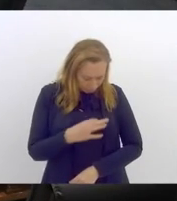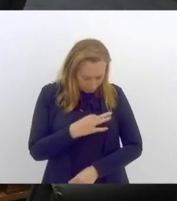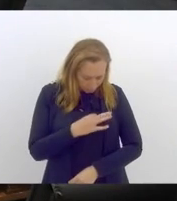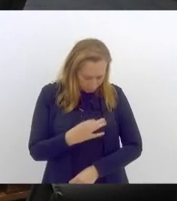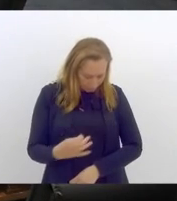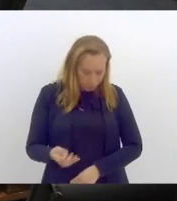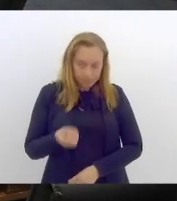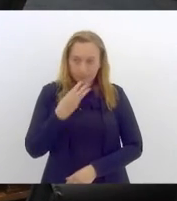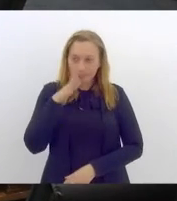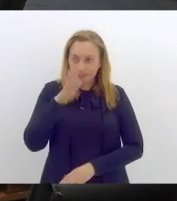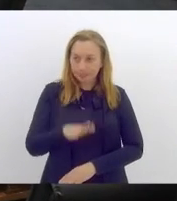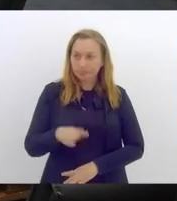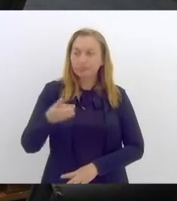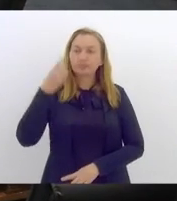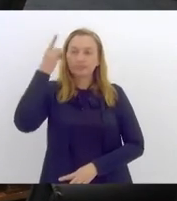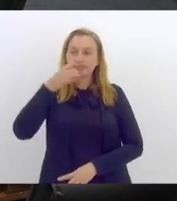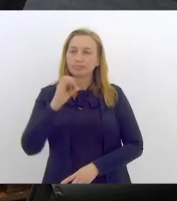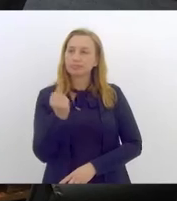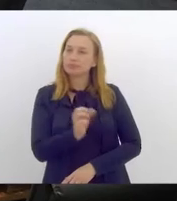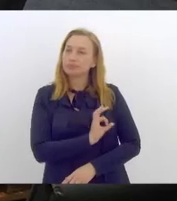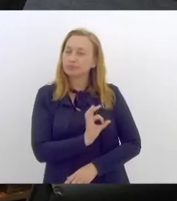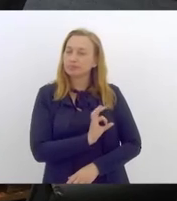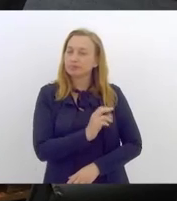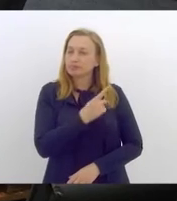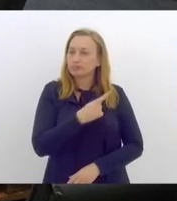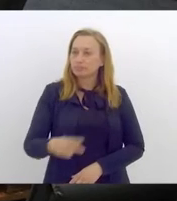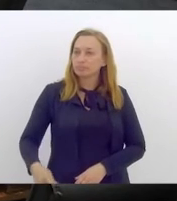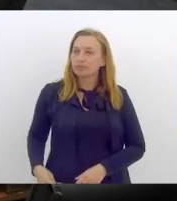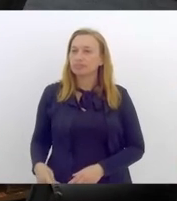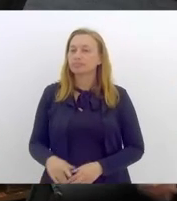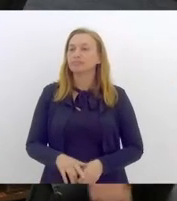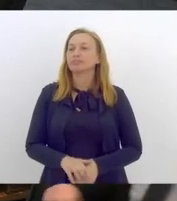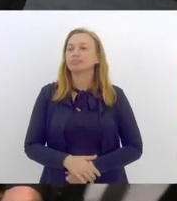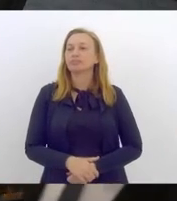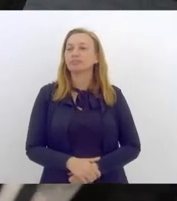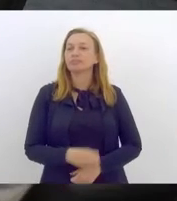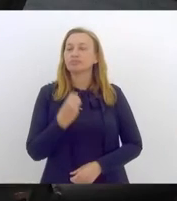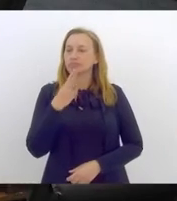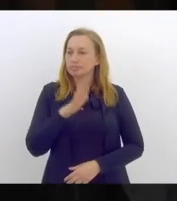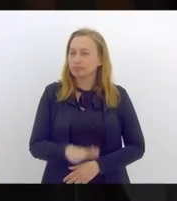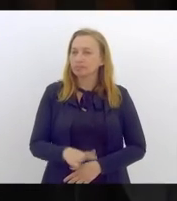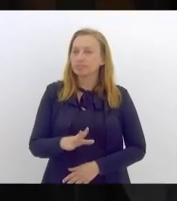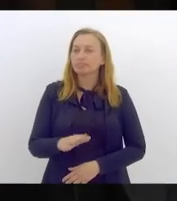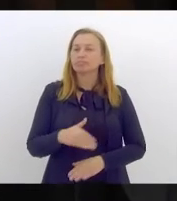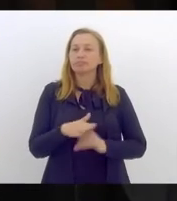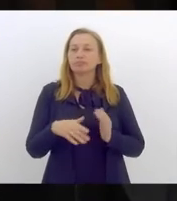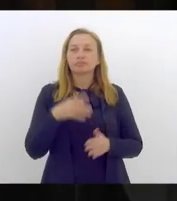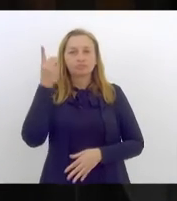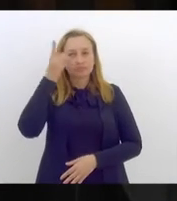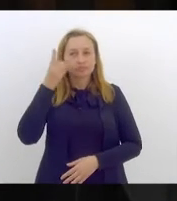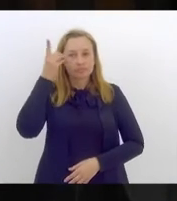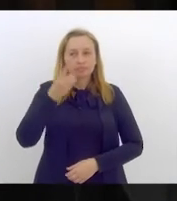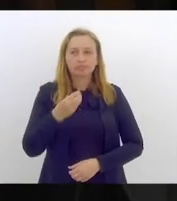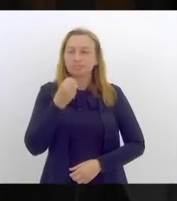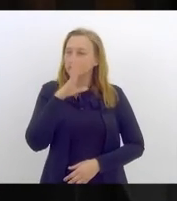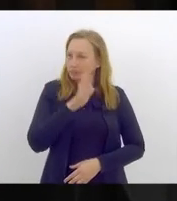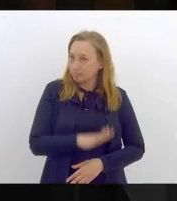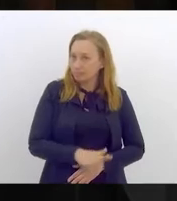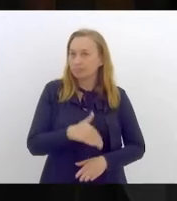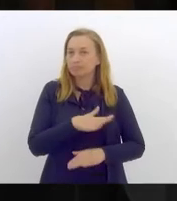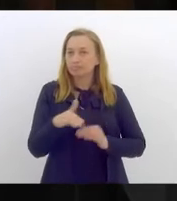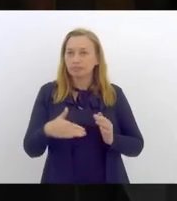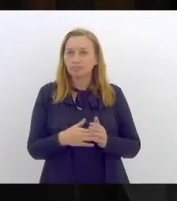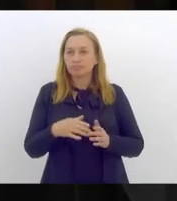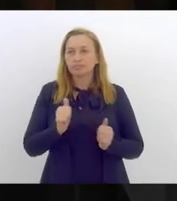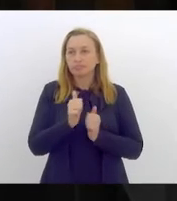Boa tarde, deputada Marta Rocha, presidenta dessa sessão. Boa tarde, deputados e deputados. Boa tarde a todos